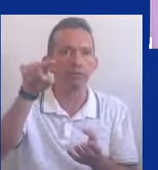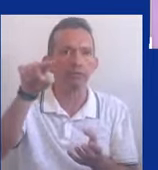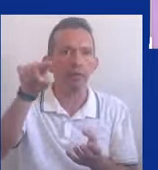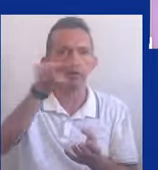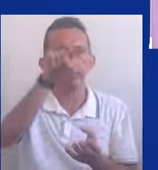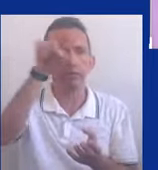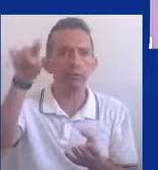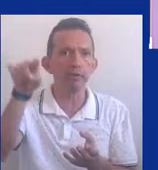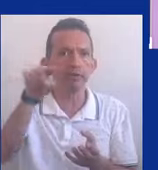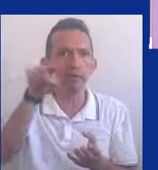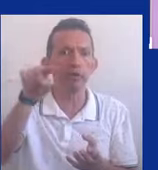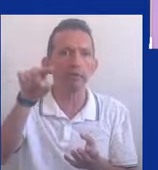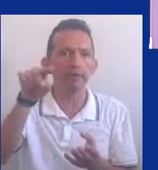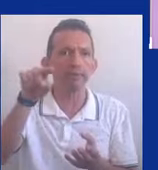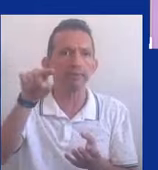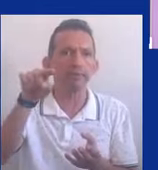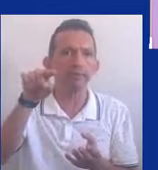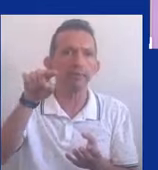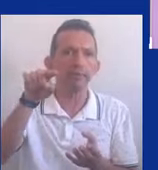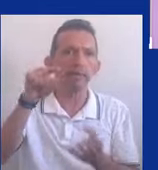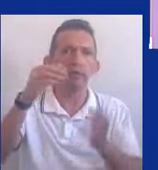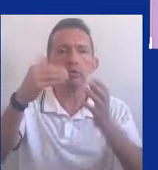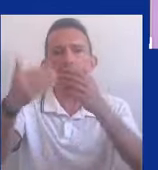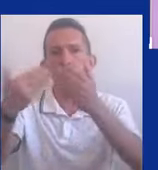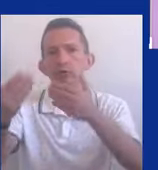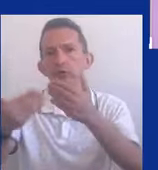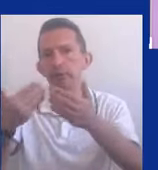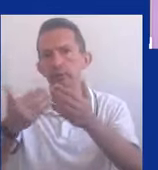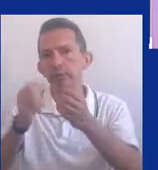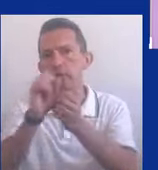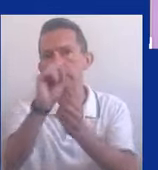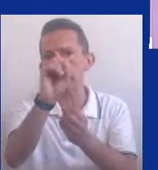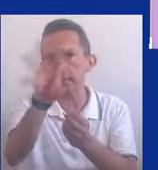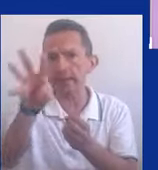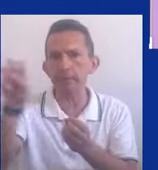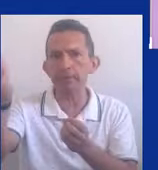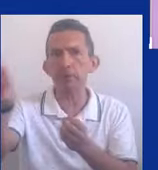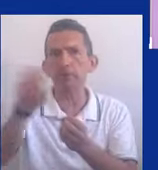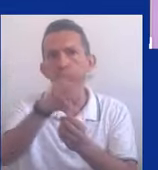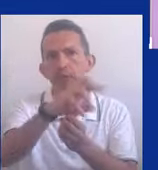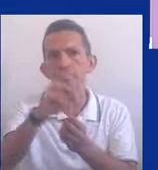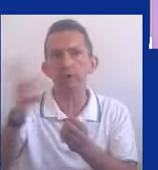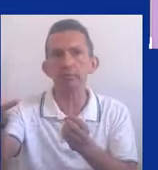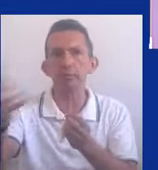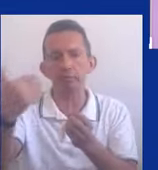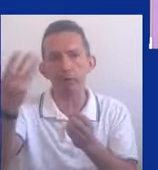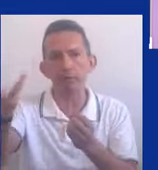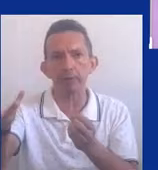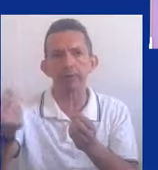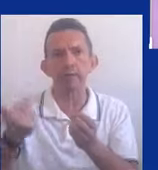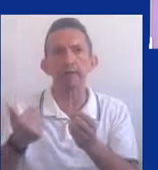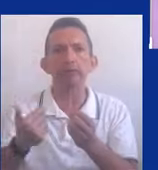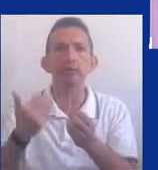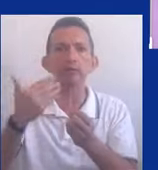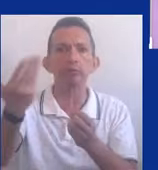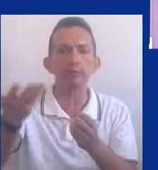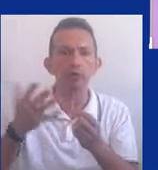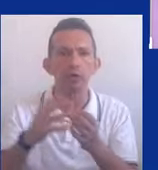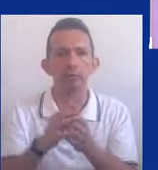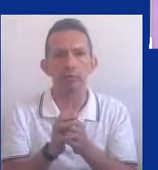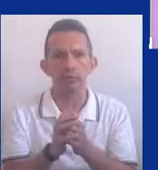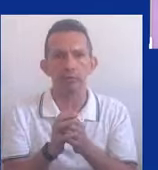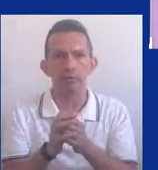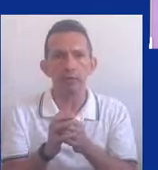vegetal. Eu chamo esse movimento de ciclose. E no caso do movimento ameboide, tem as expansões protoplasmáticas, que é o